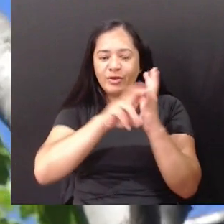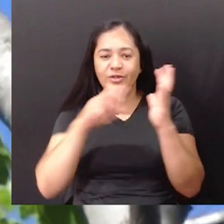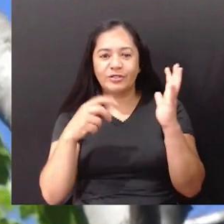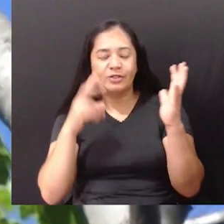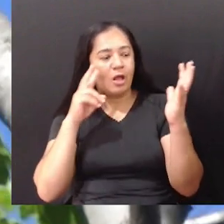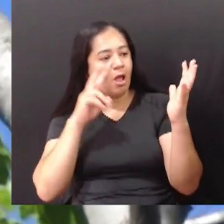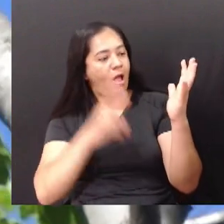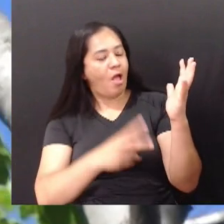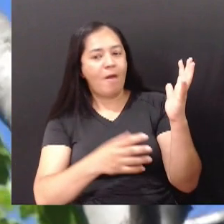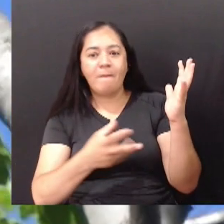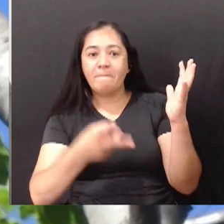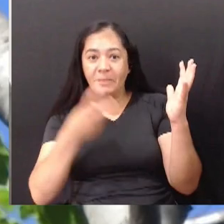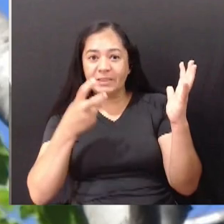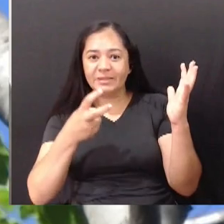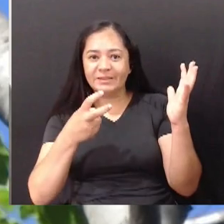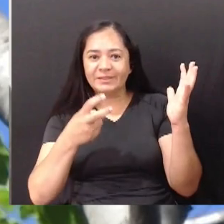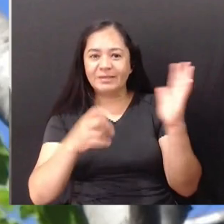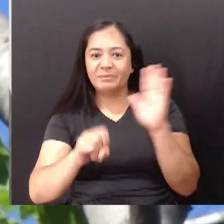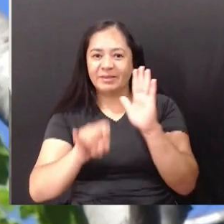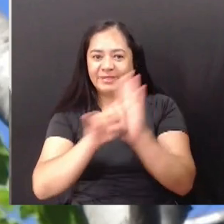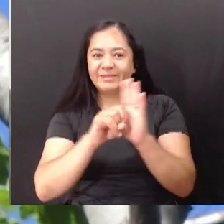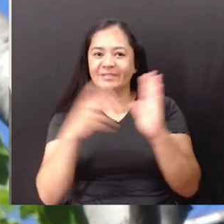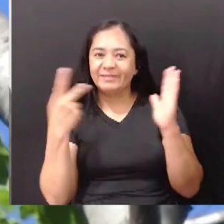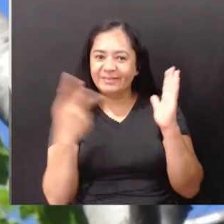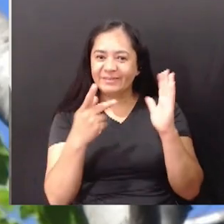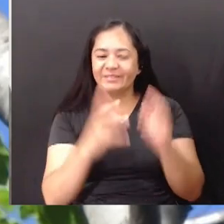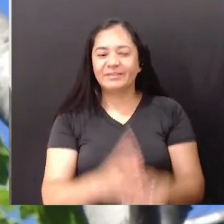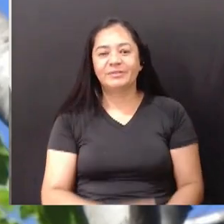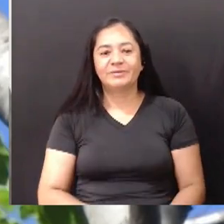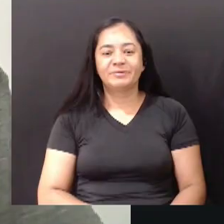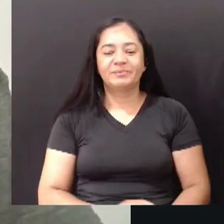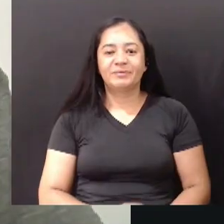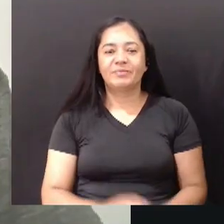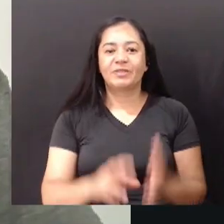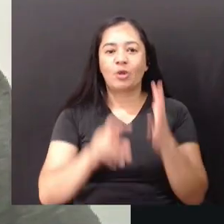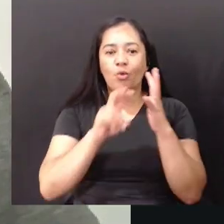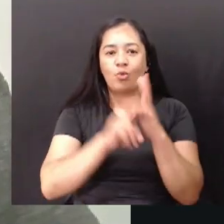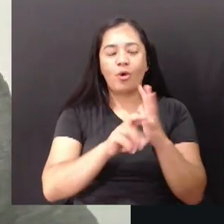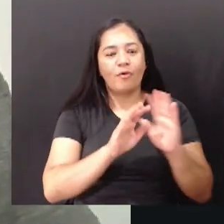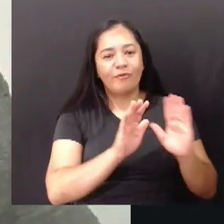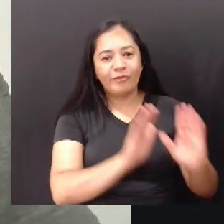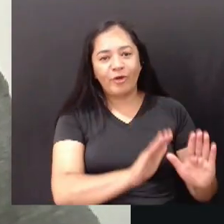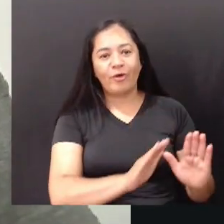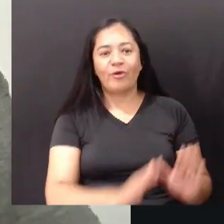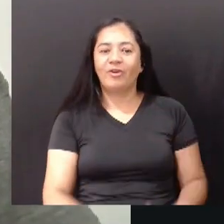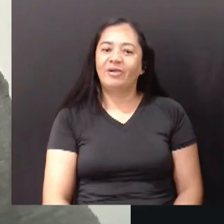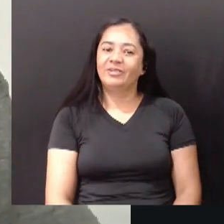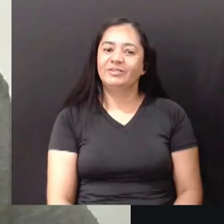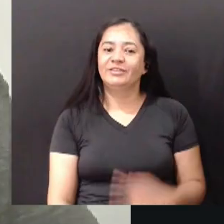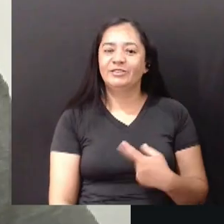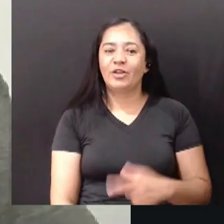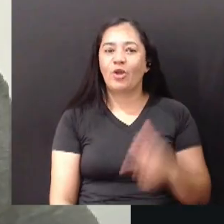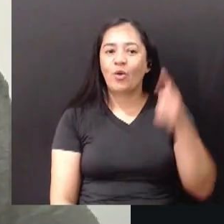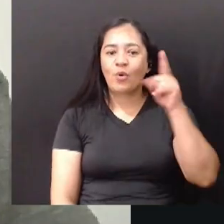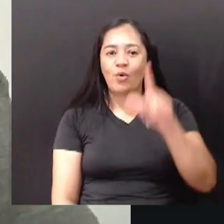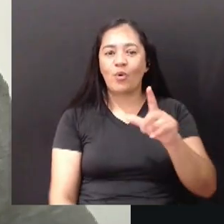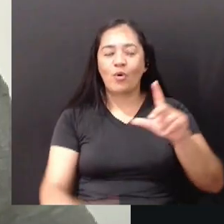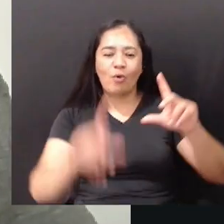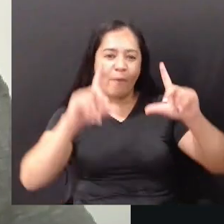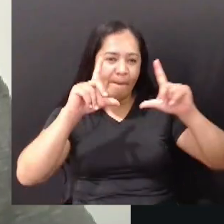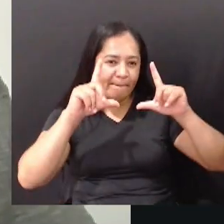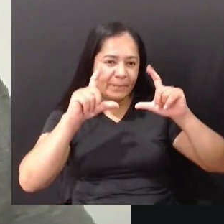né, para a gente, inclusive, confirmar a identidade do bichinho, né, e ele ficou um tempo lá para a